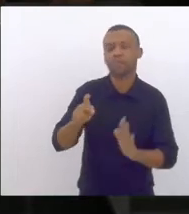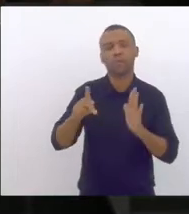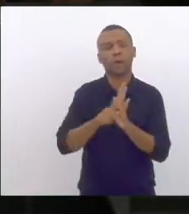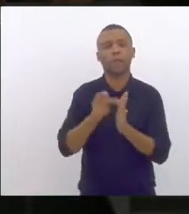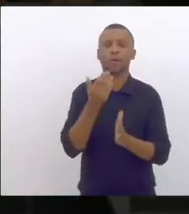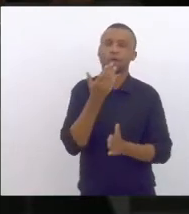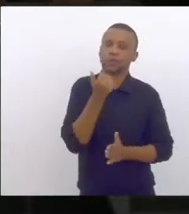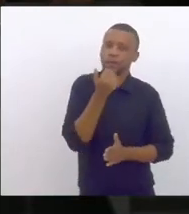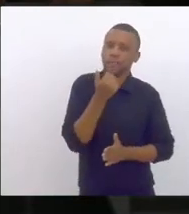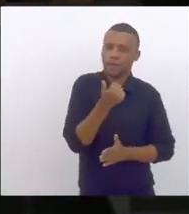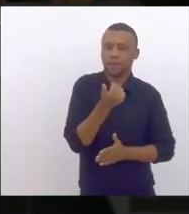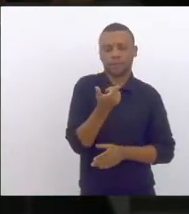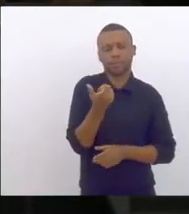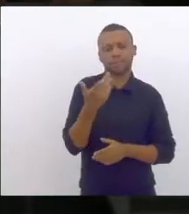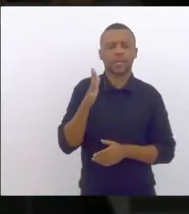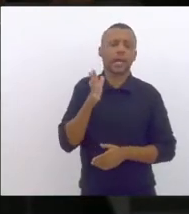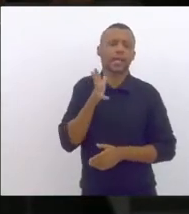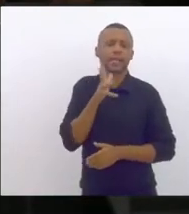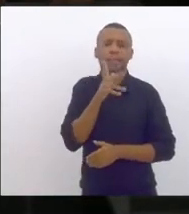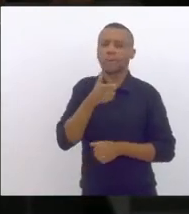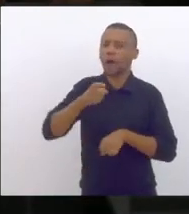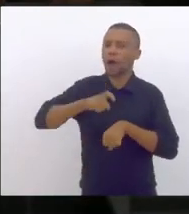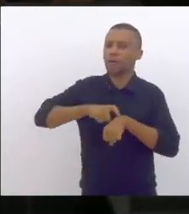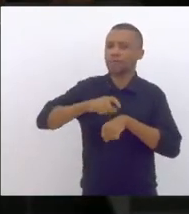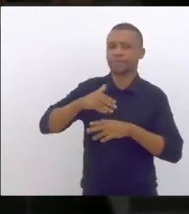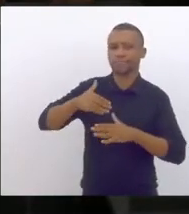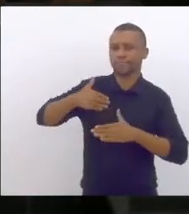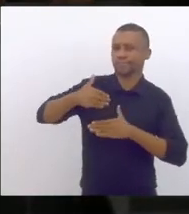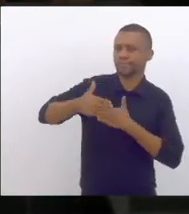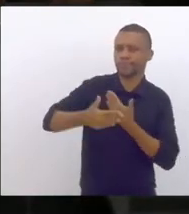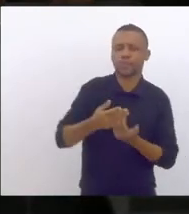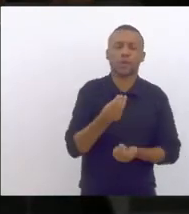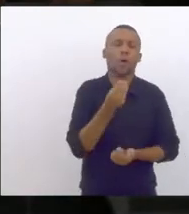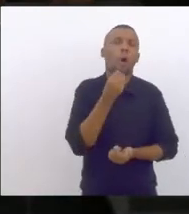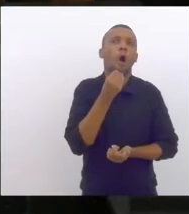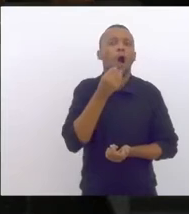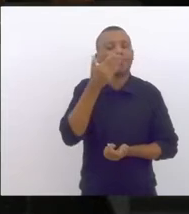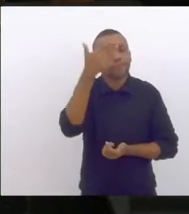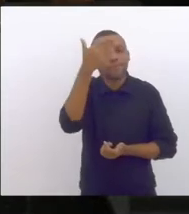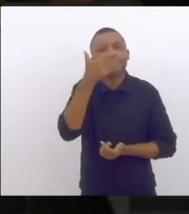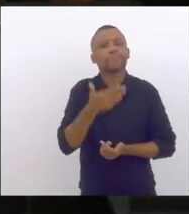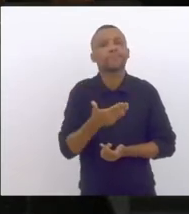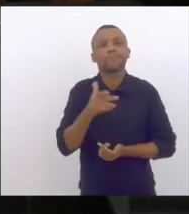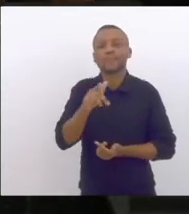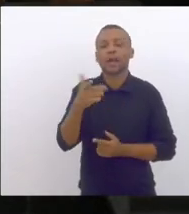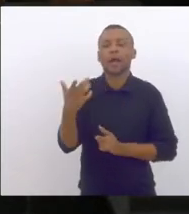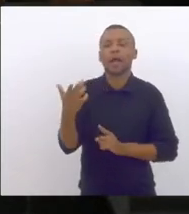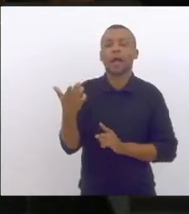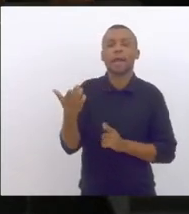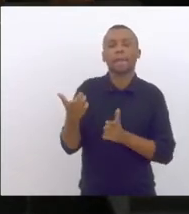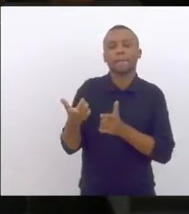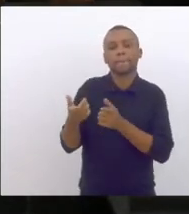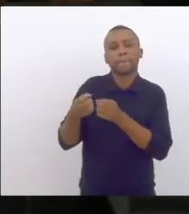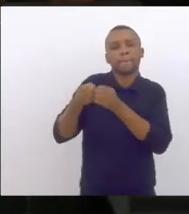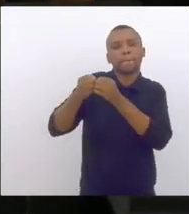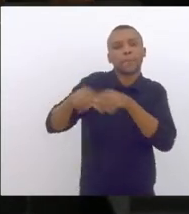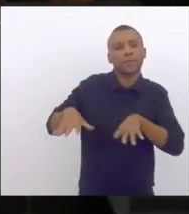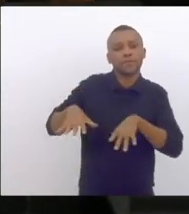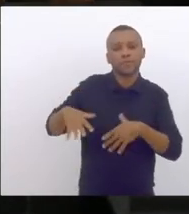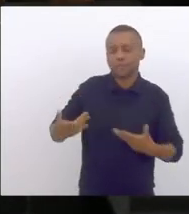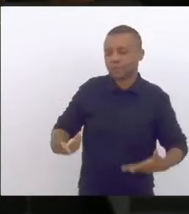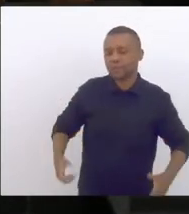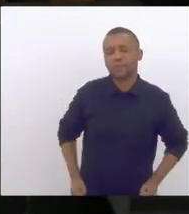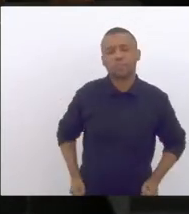e Isso evidentemente tá afetando fortemente o bolso da população brasileira